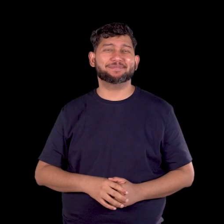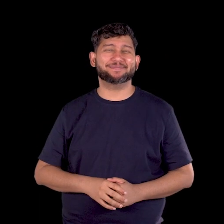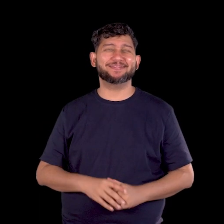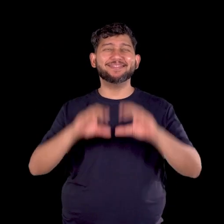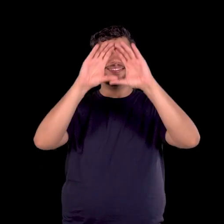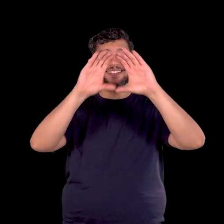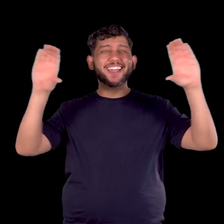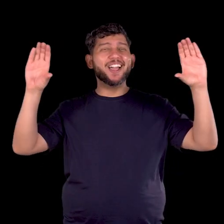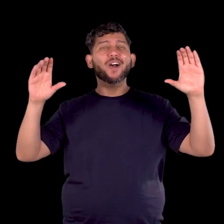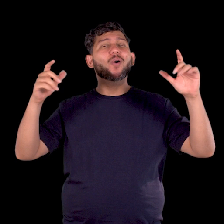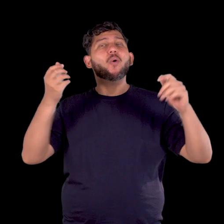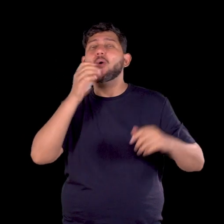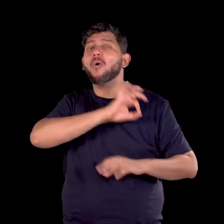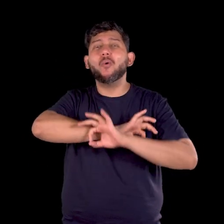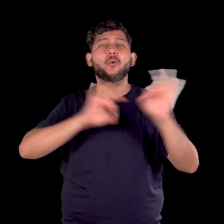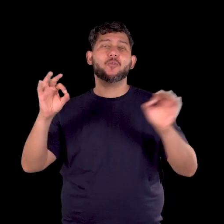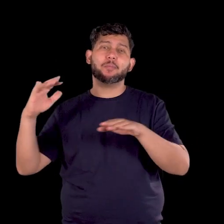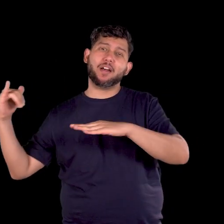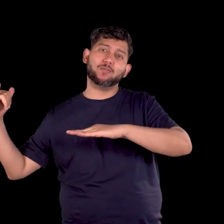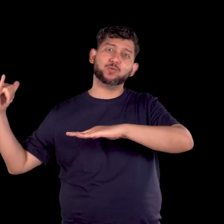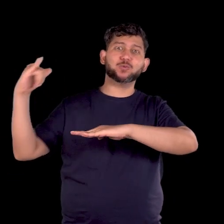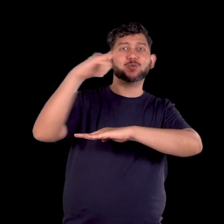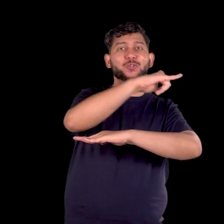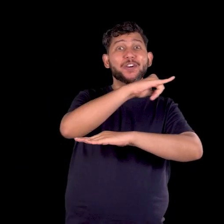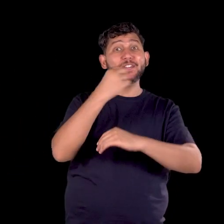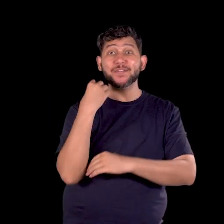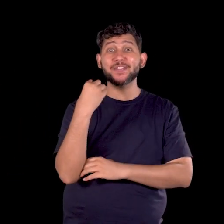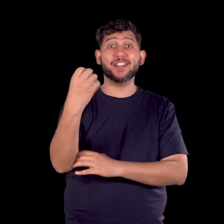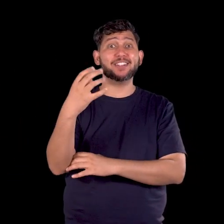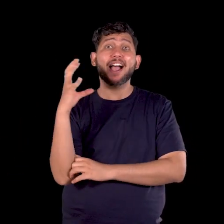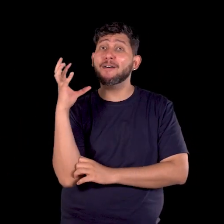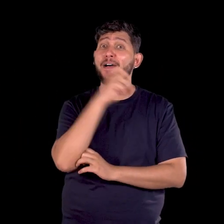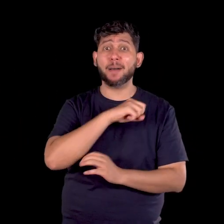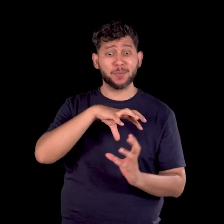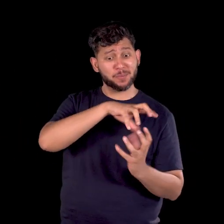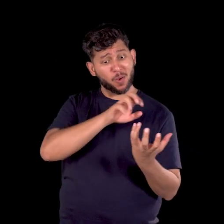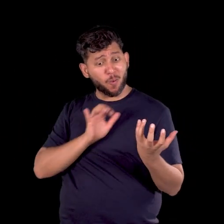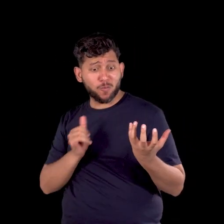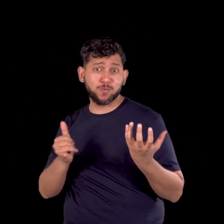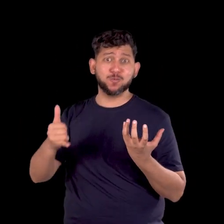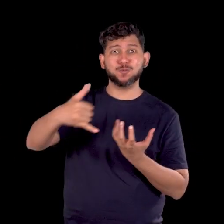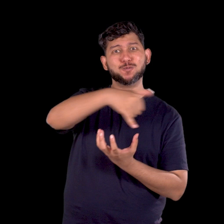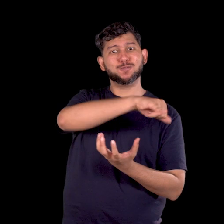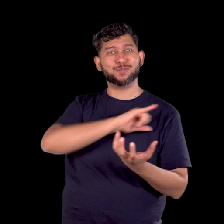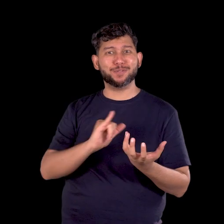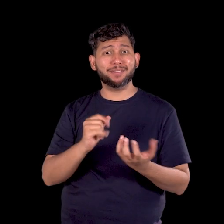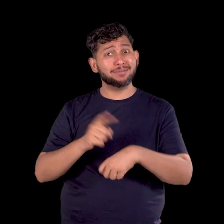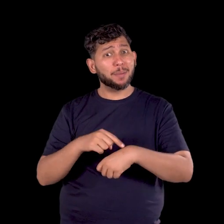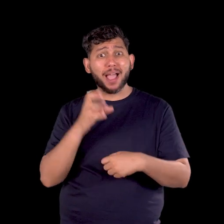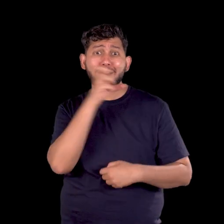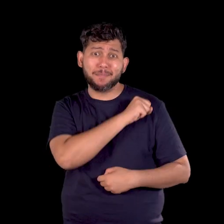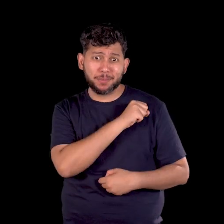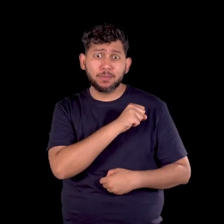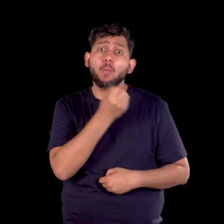poluentes. Os céus se tornaram o principal meio para viajar por longas distâncias em menos tempo. Esse meio